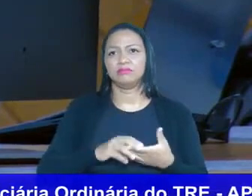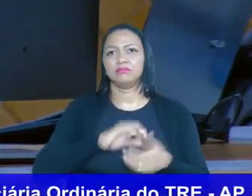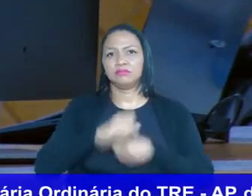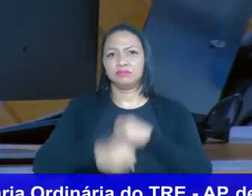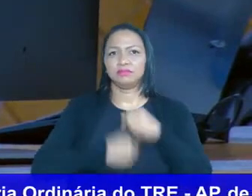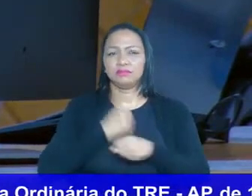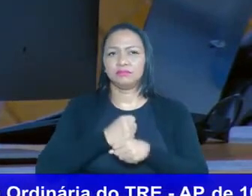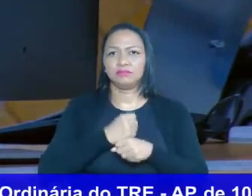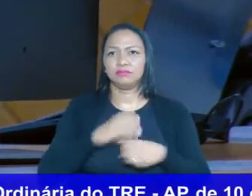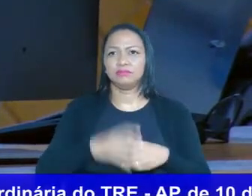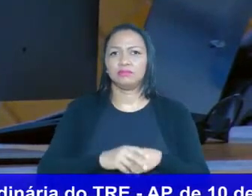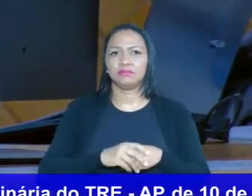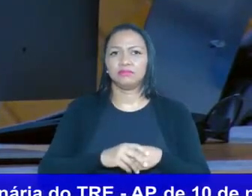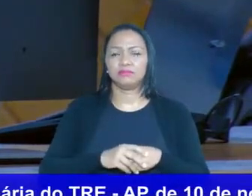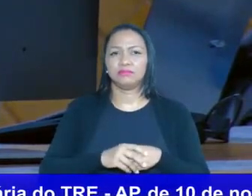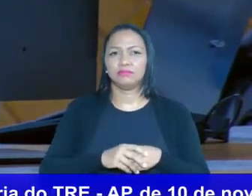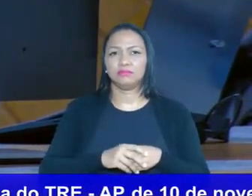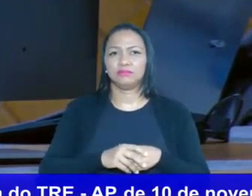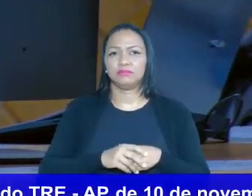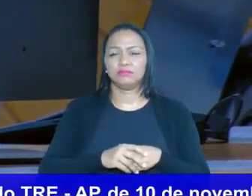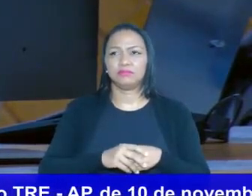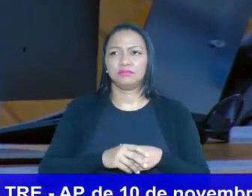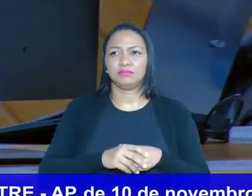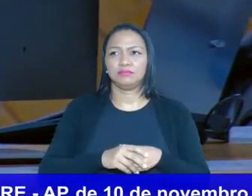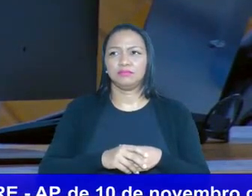situação aqui em espécie,